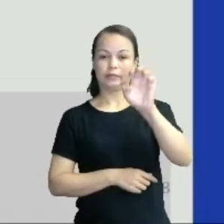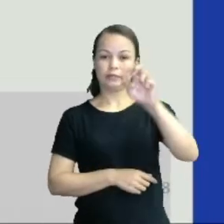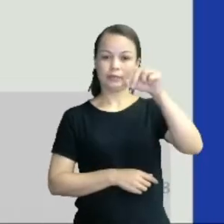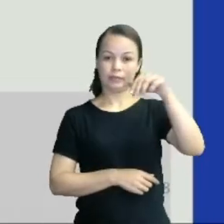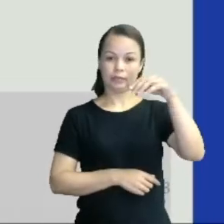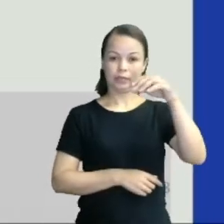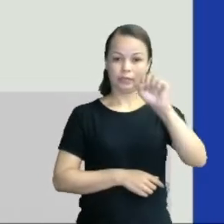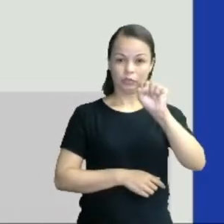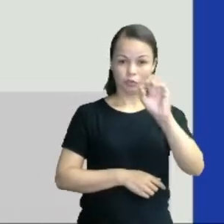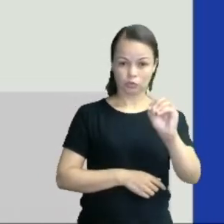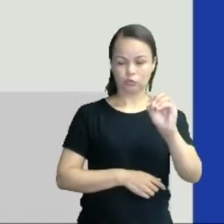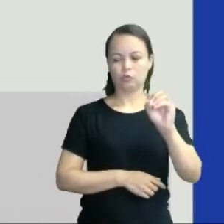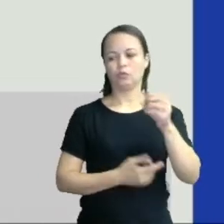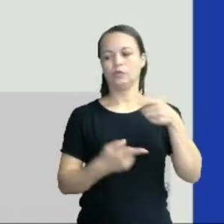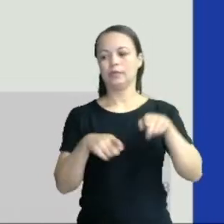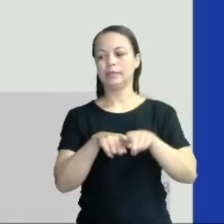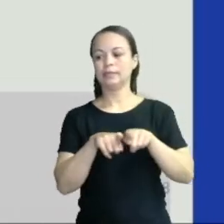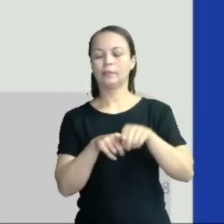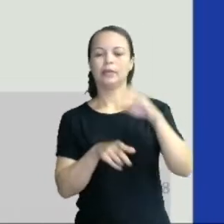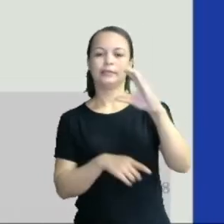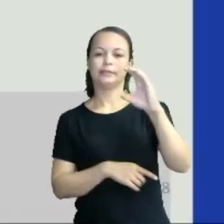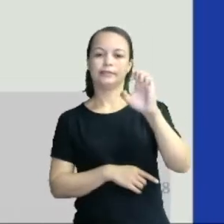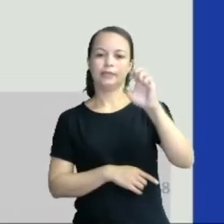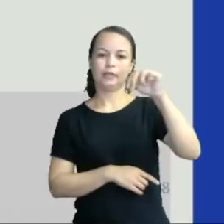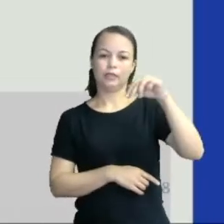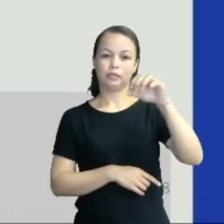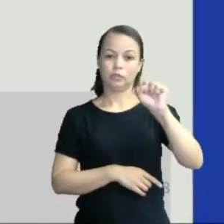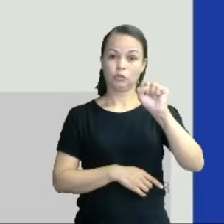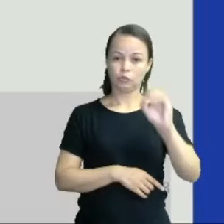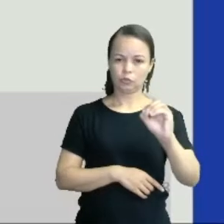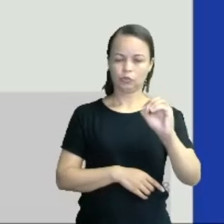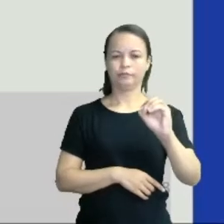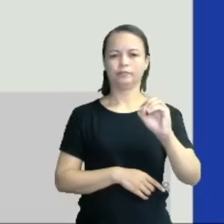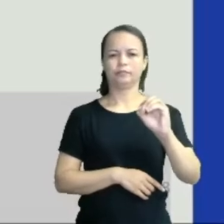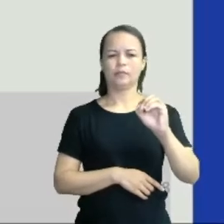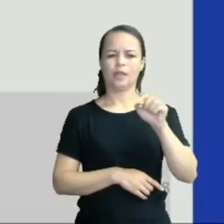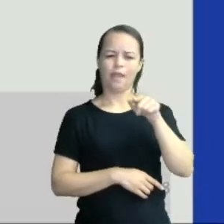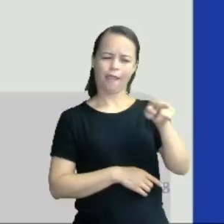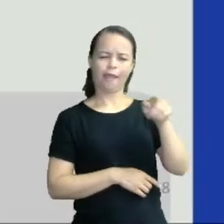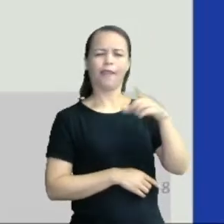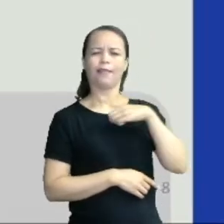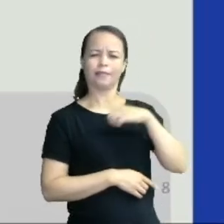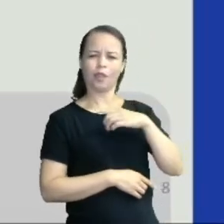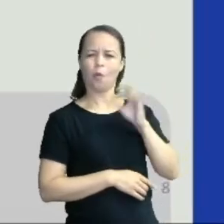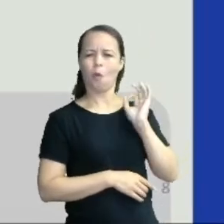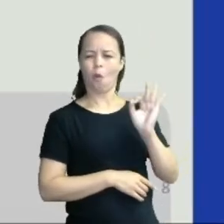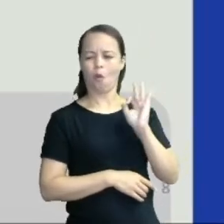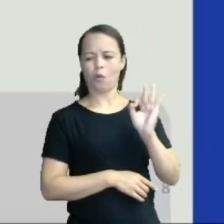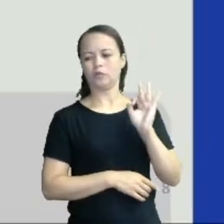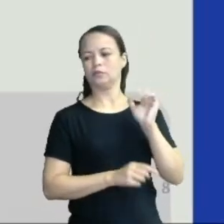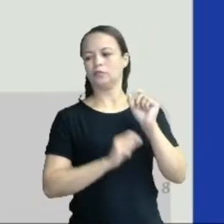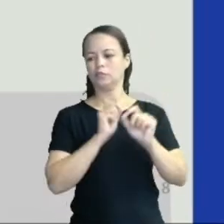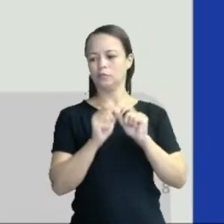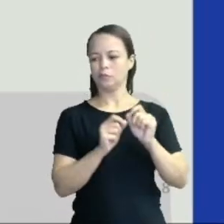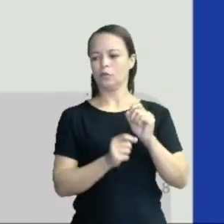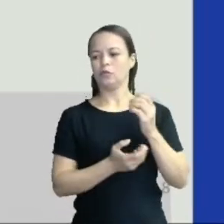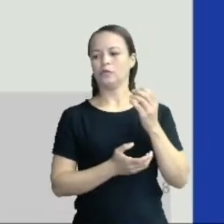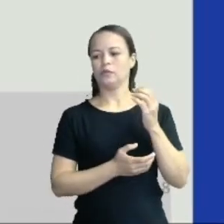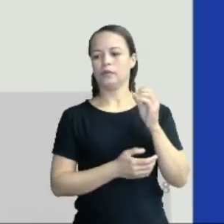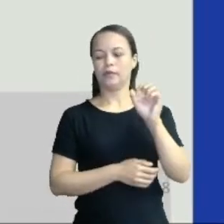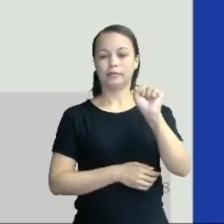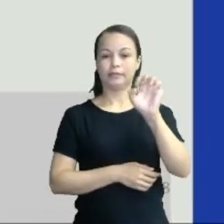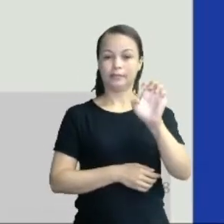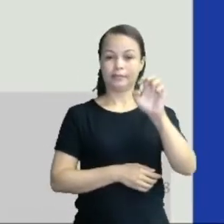S e senso com C. Ela tem um ótimo senso de humor, né? O humor dela, né?